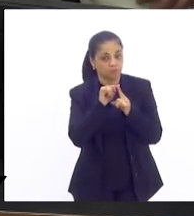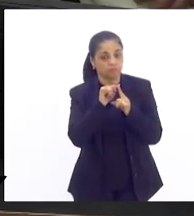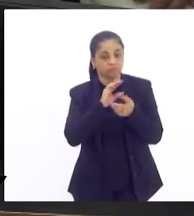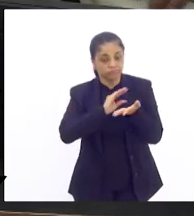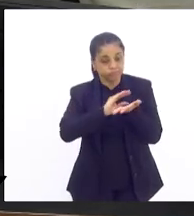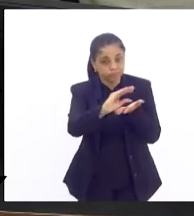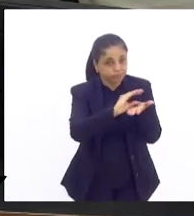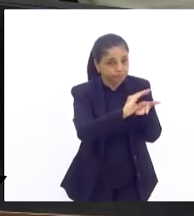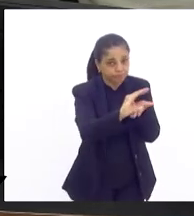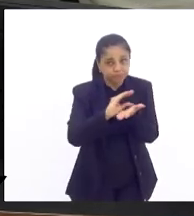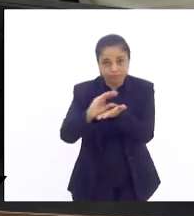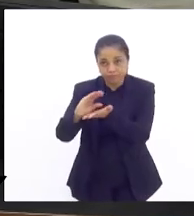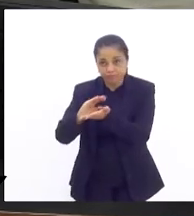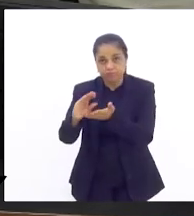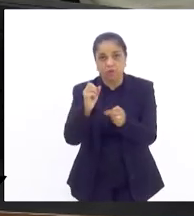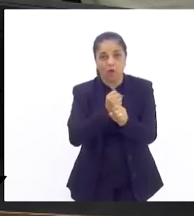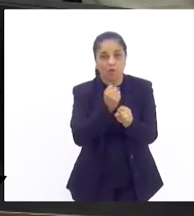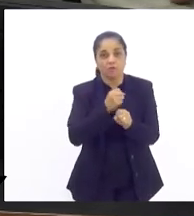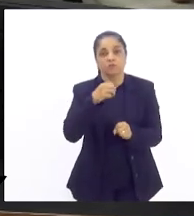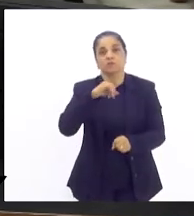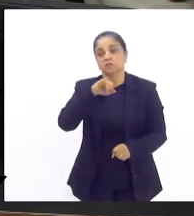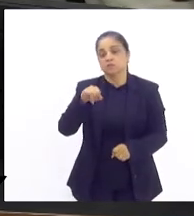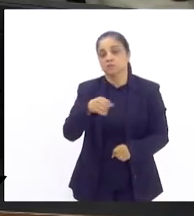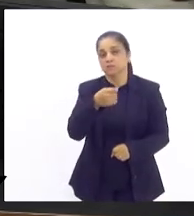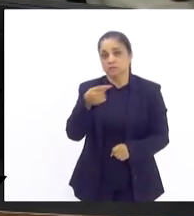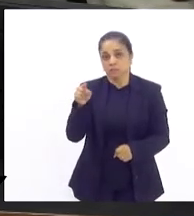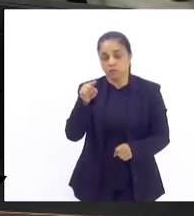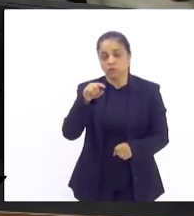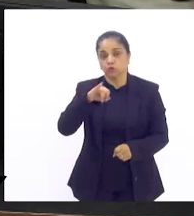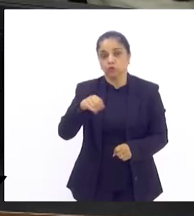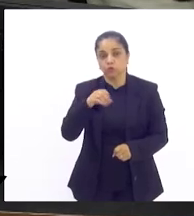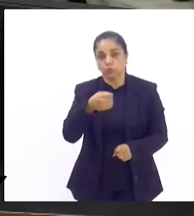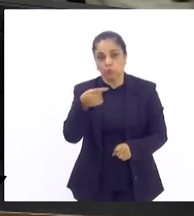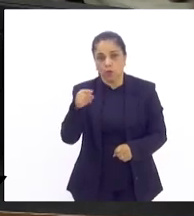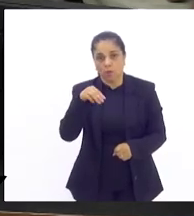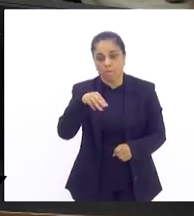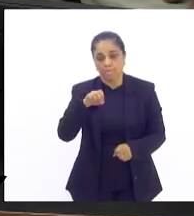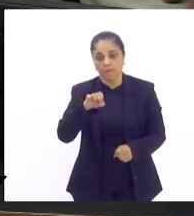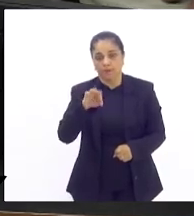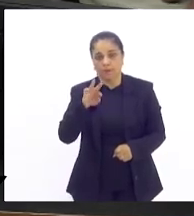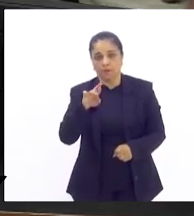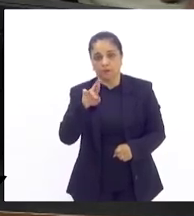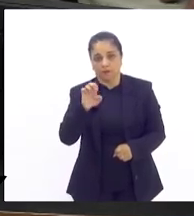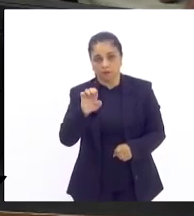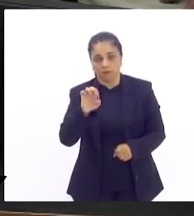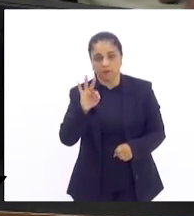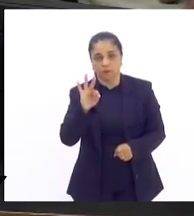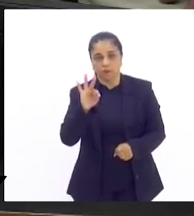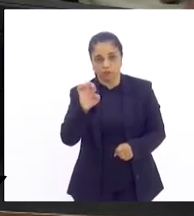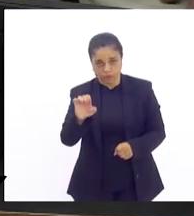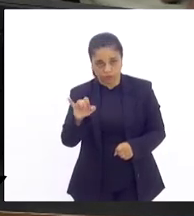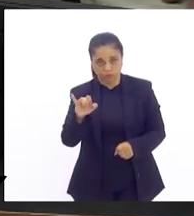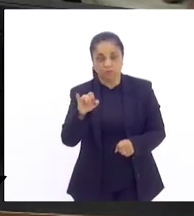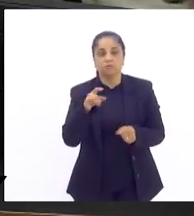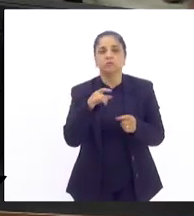investimento em São João de Meriti. E qual é o cronograma de obras que se